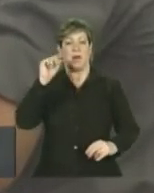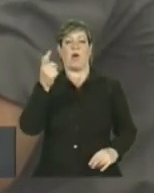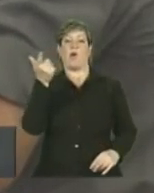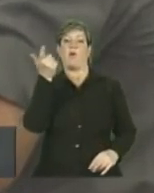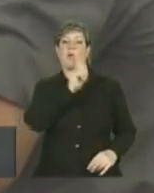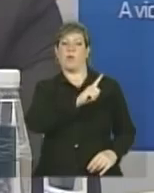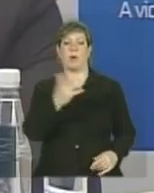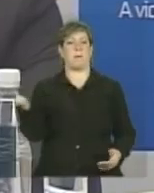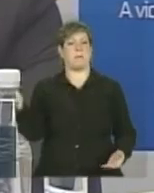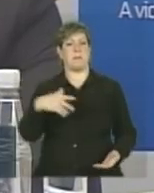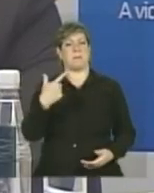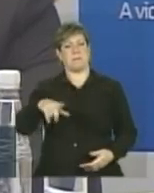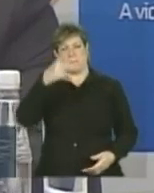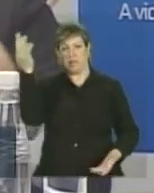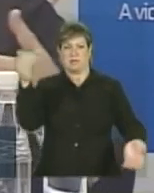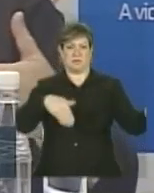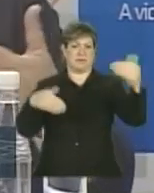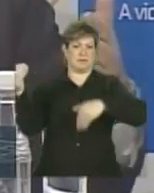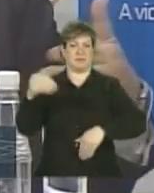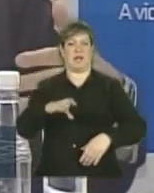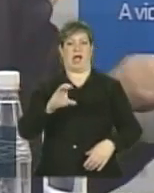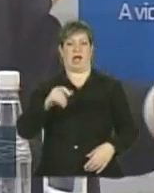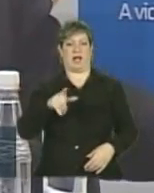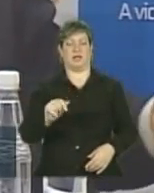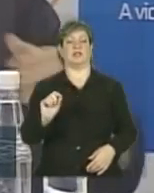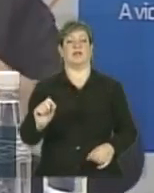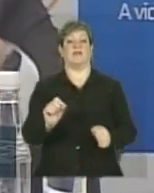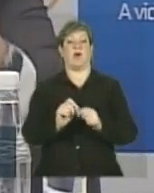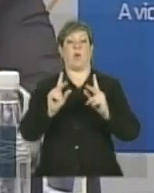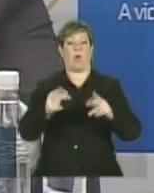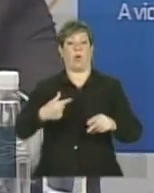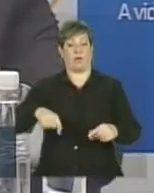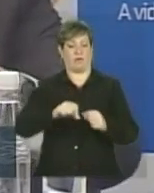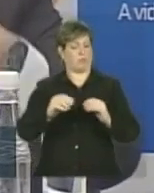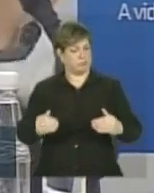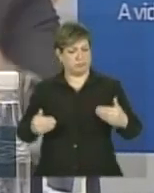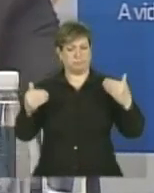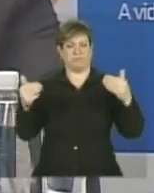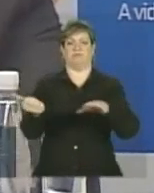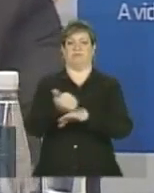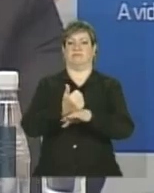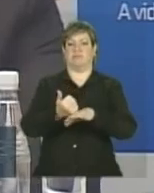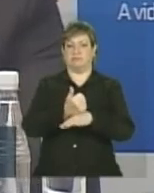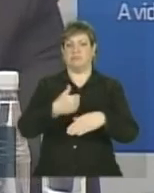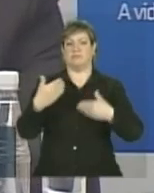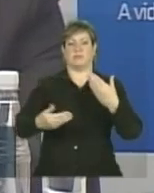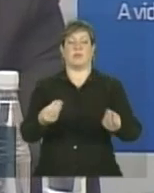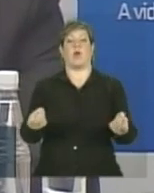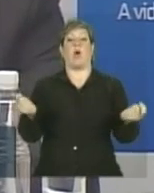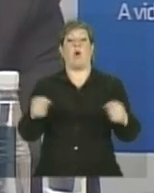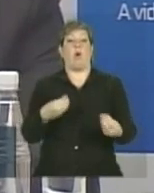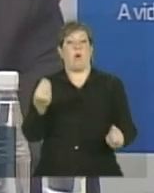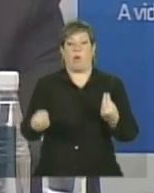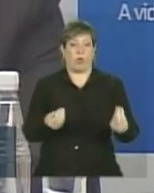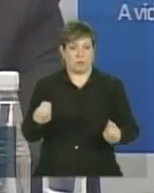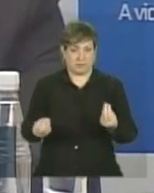ganhar clientes, fazendo o que nós estamos dizendo internamente aqui, de pular na frente, de ter condições